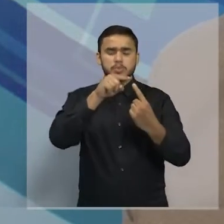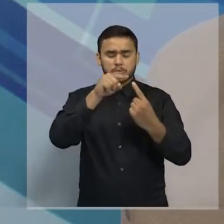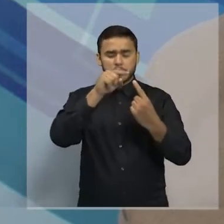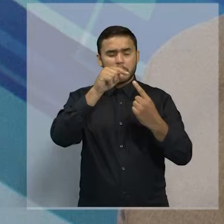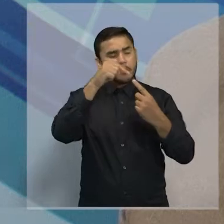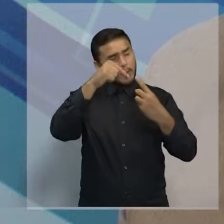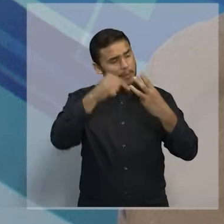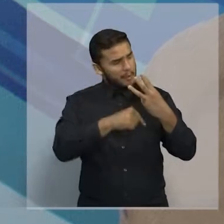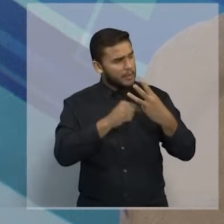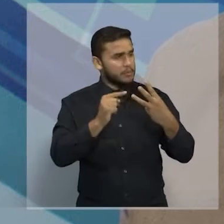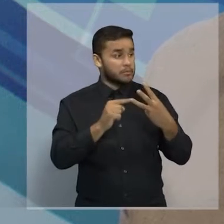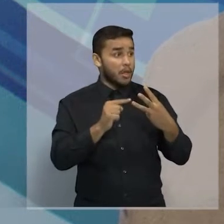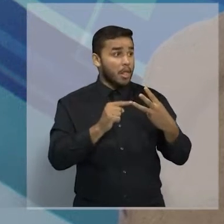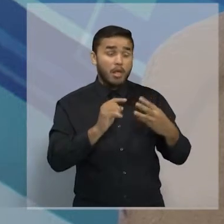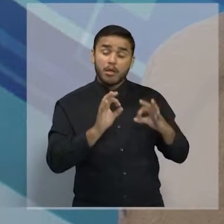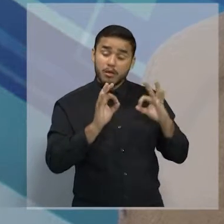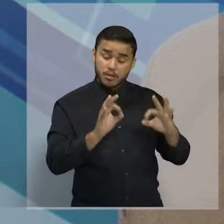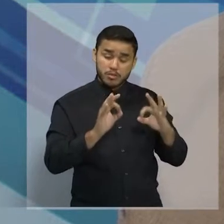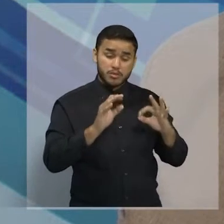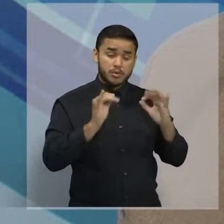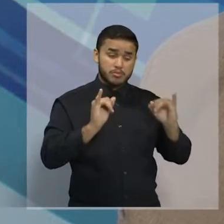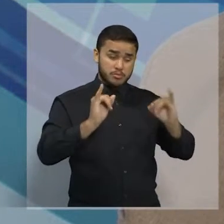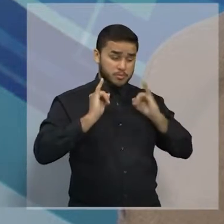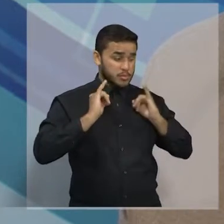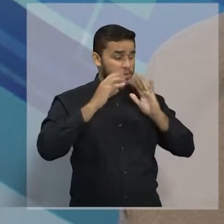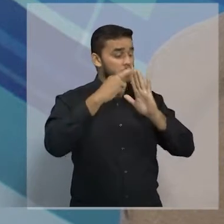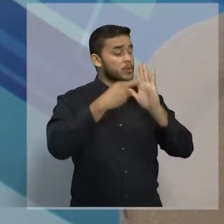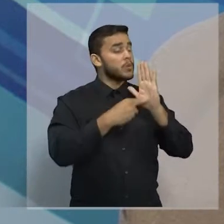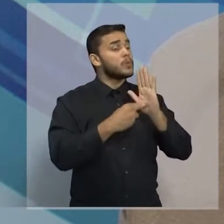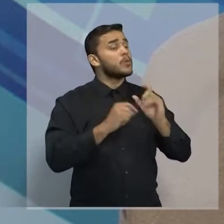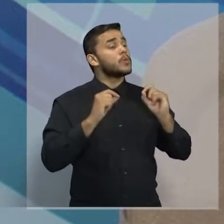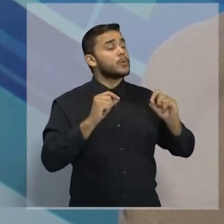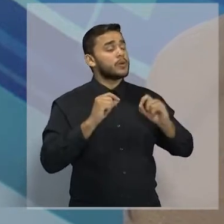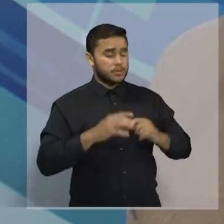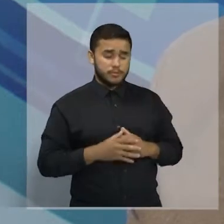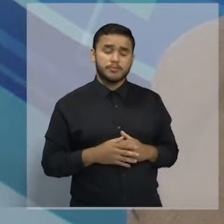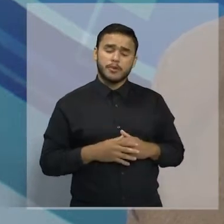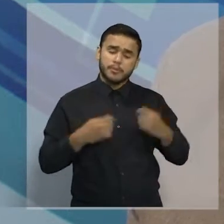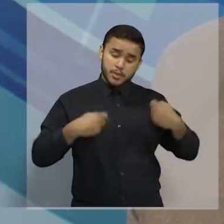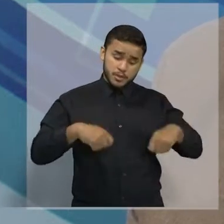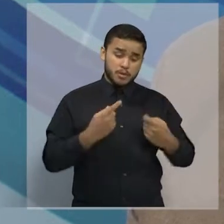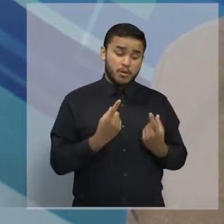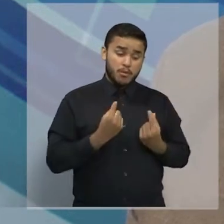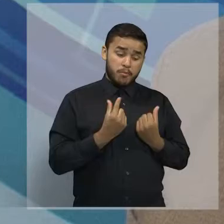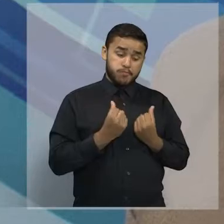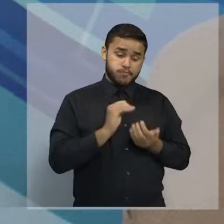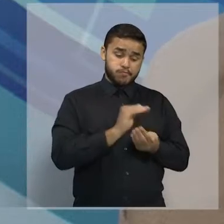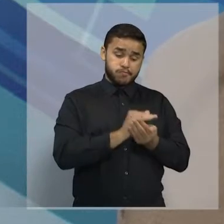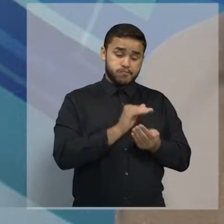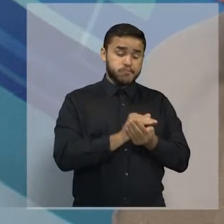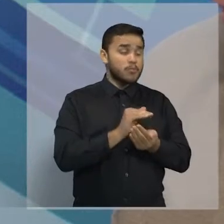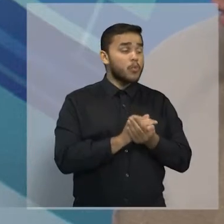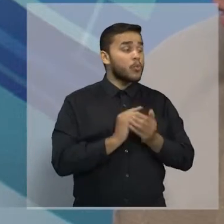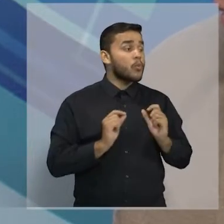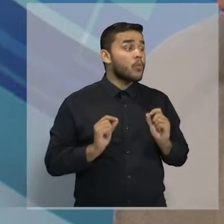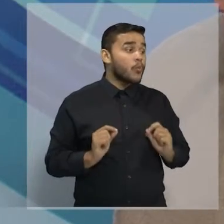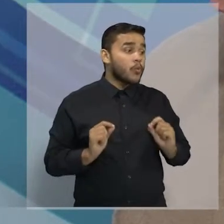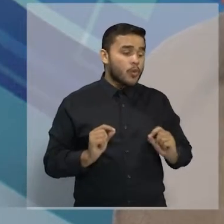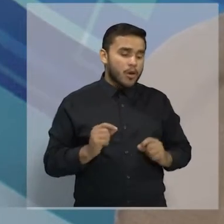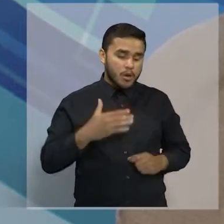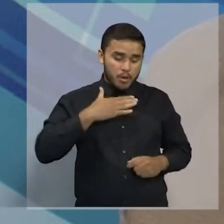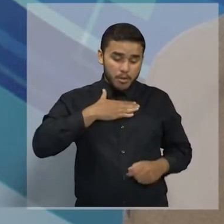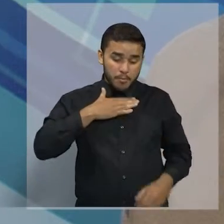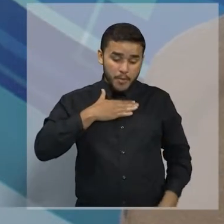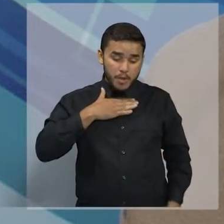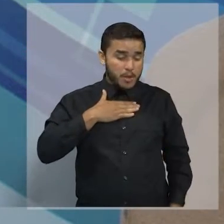de previdência é ele garantir poupança para o